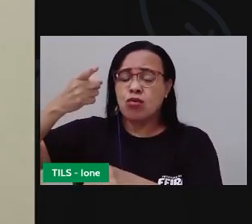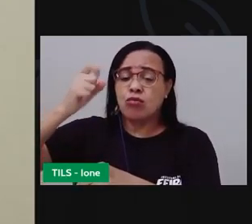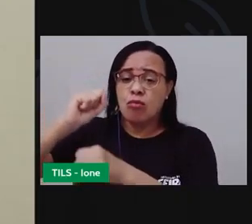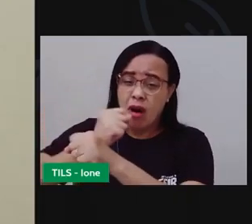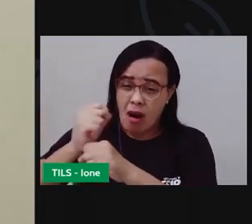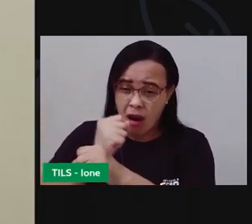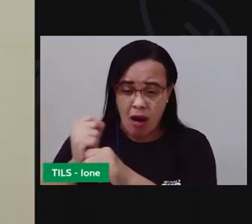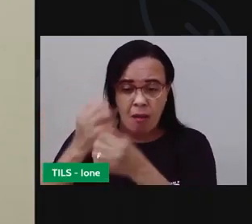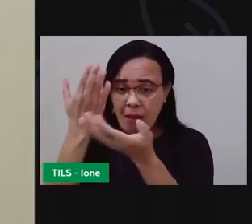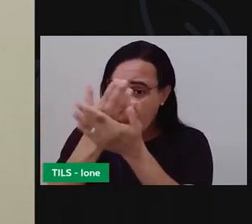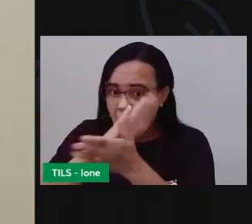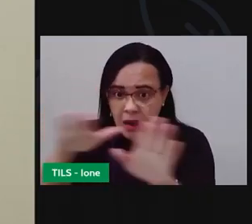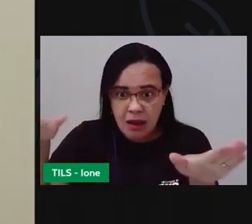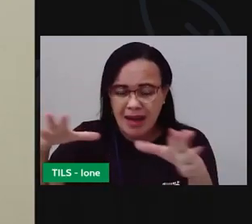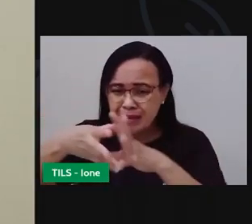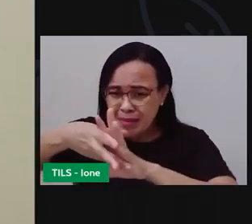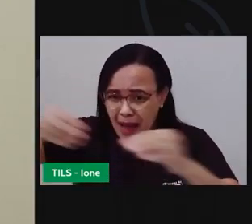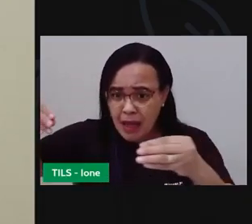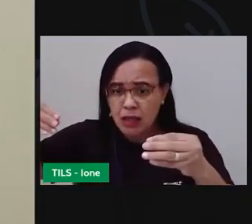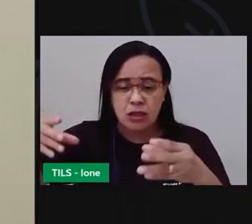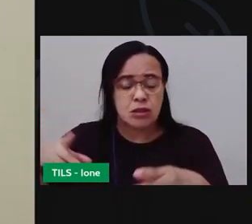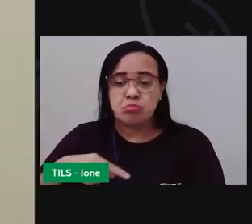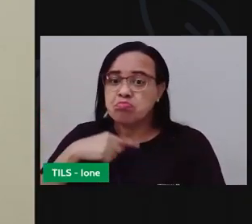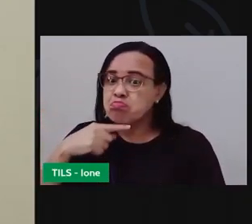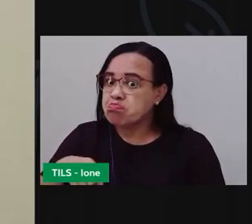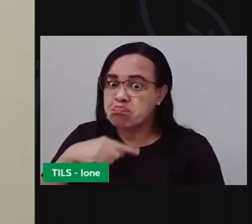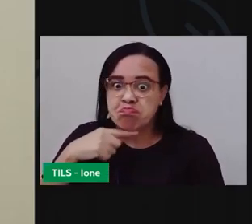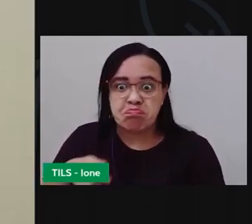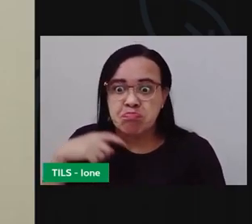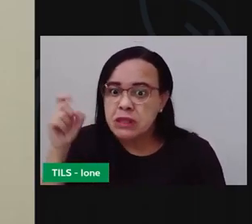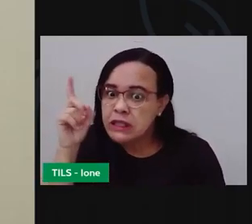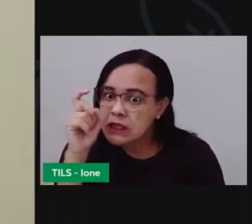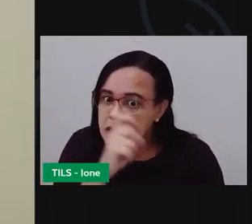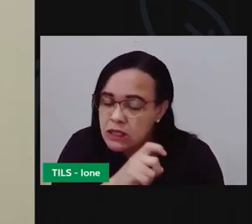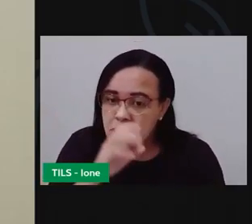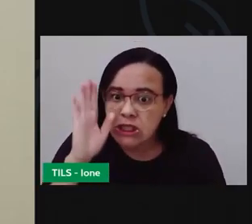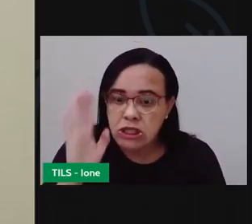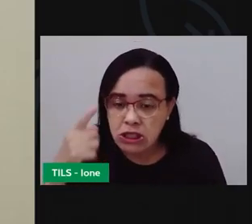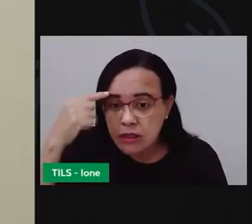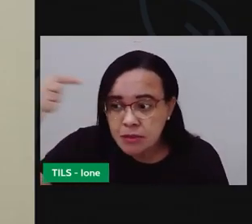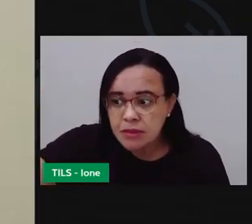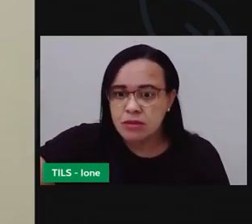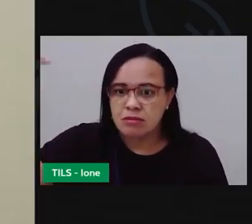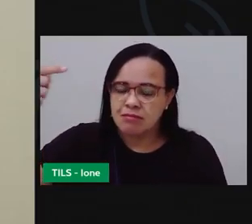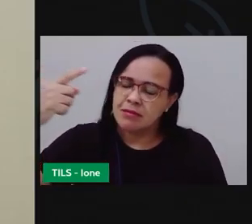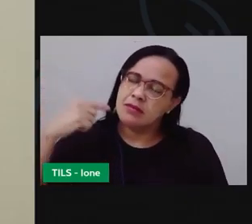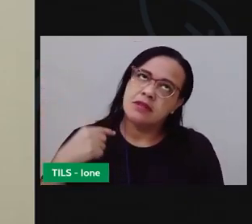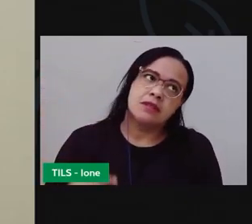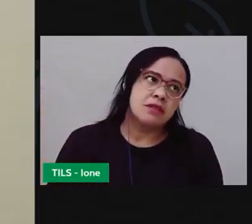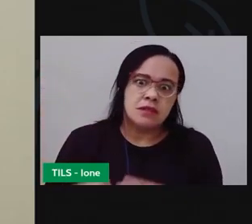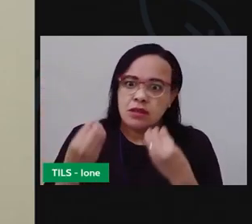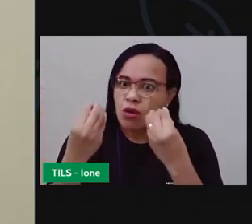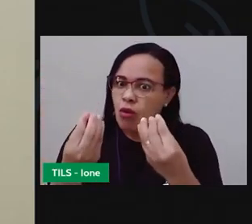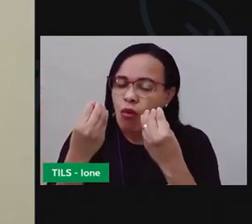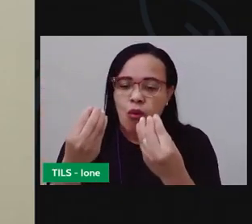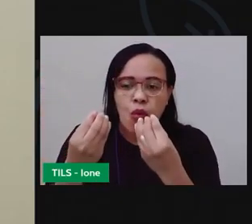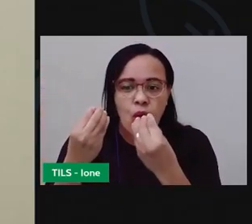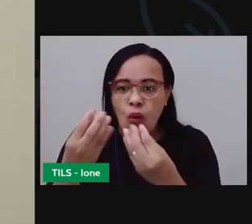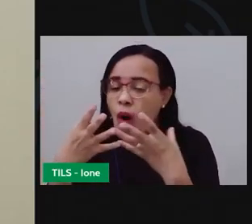decompor. Já pensou? 1.000 anos é muito tempo. Então, por isso, a gente